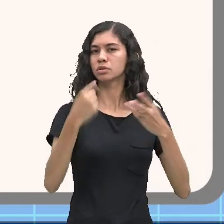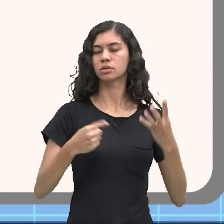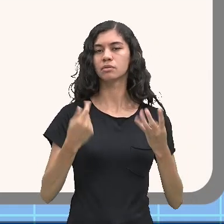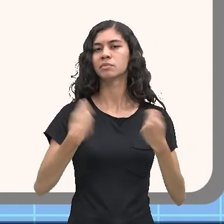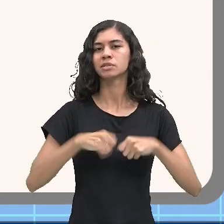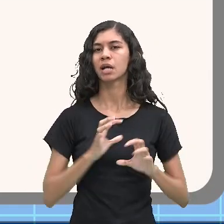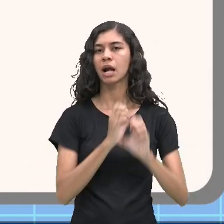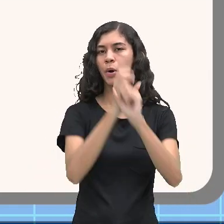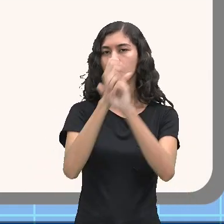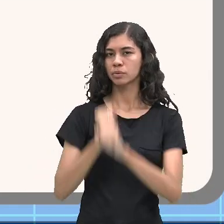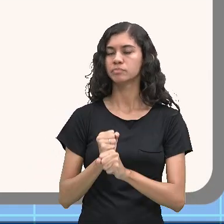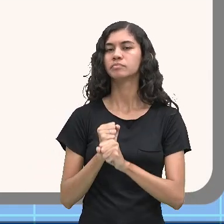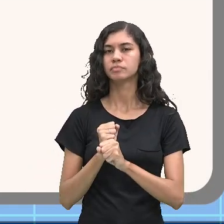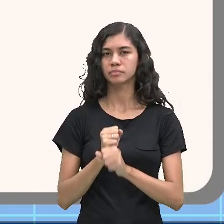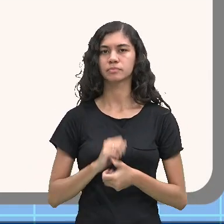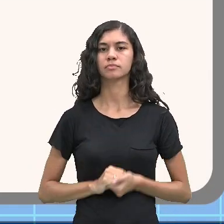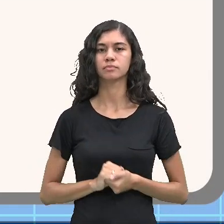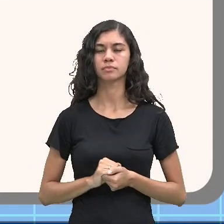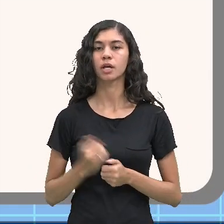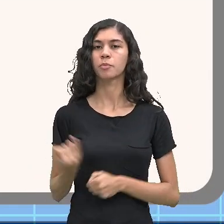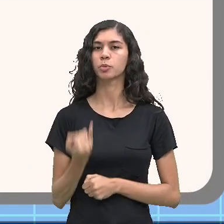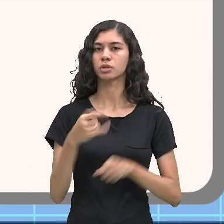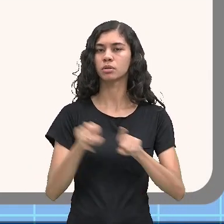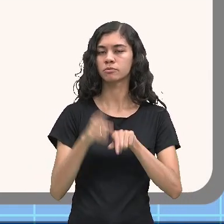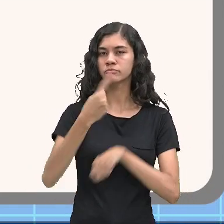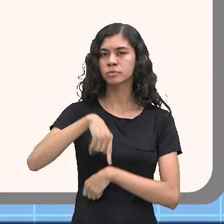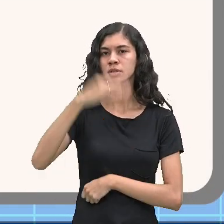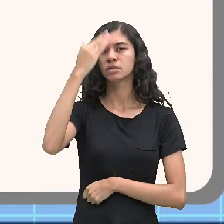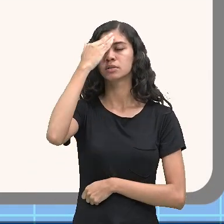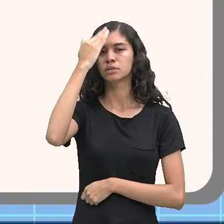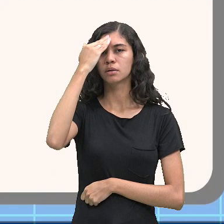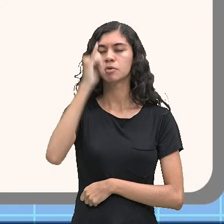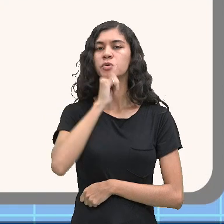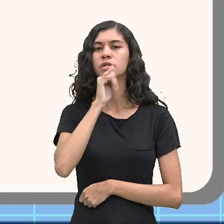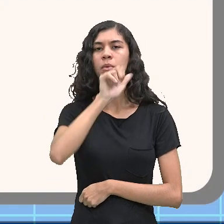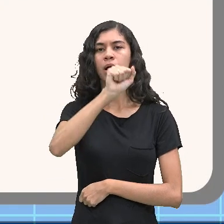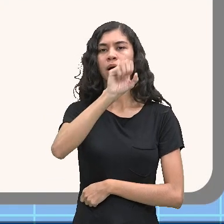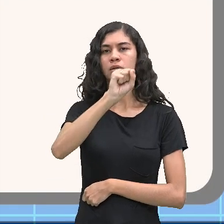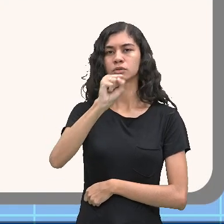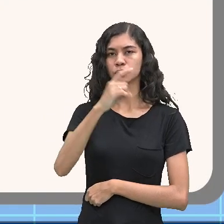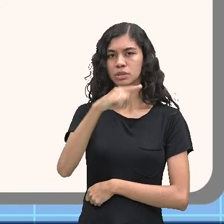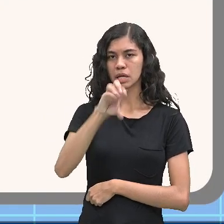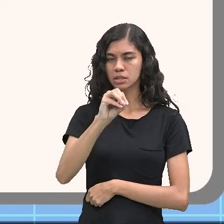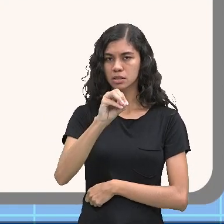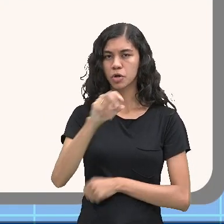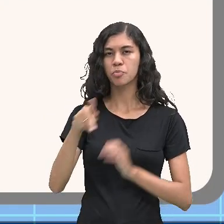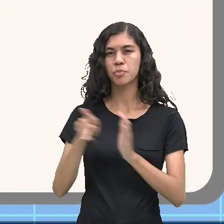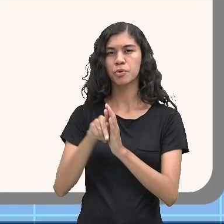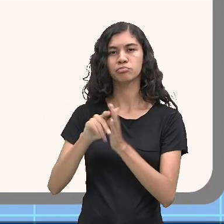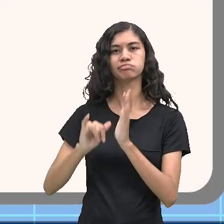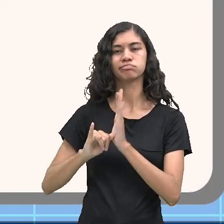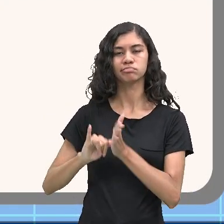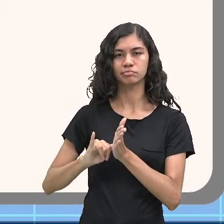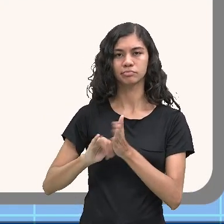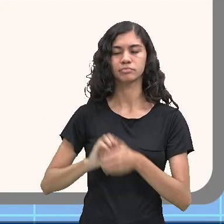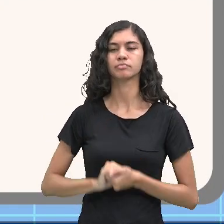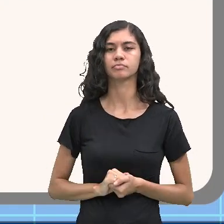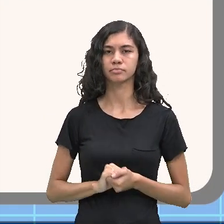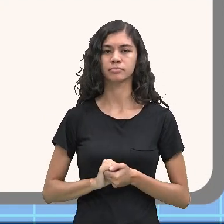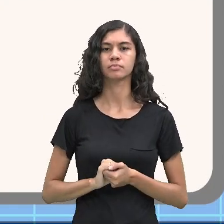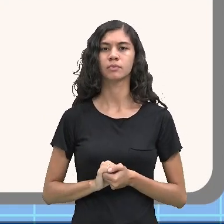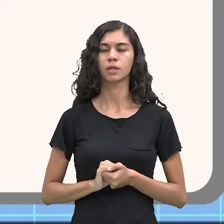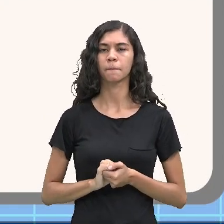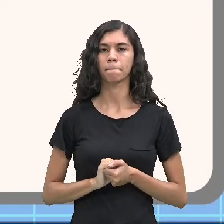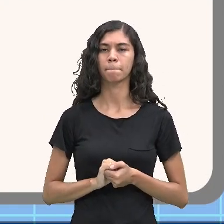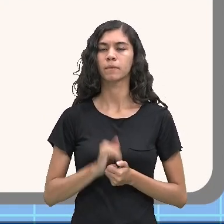resistor equivalente. É importante também você saber a associação de geradores em série e em paralelo, que é o caso de